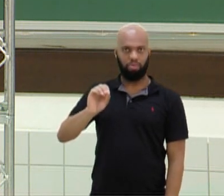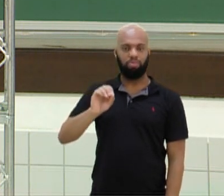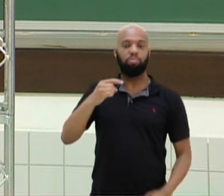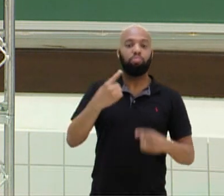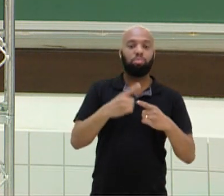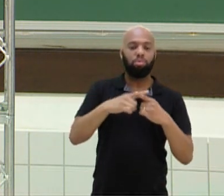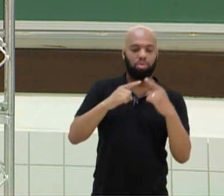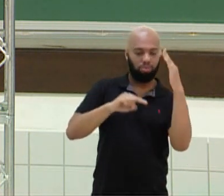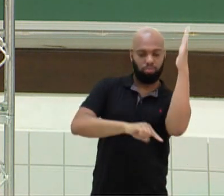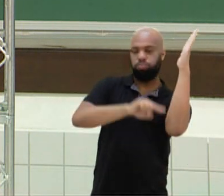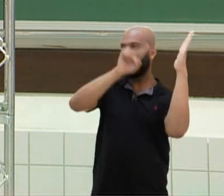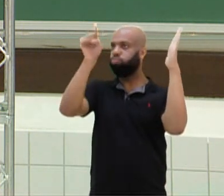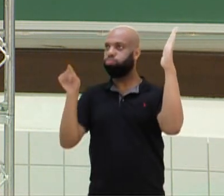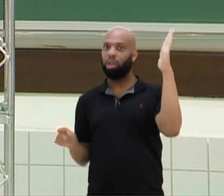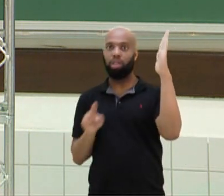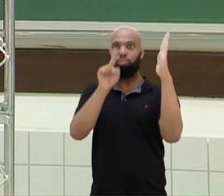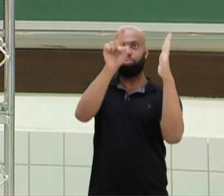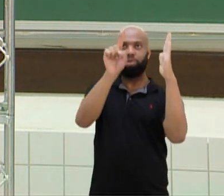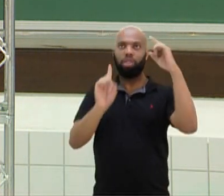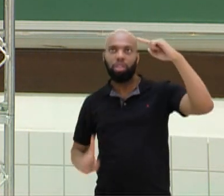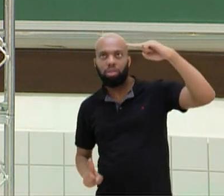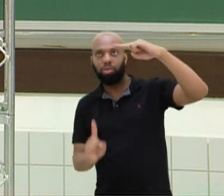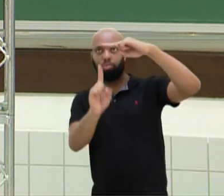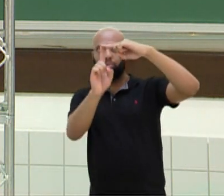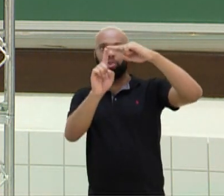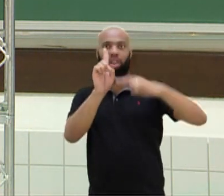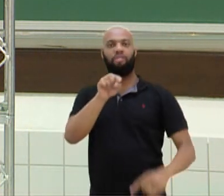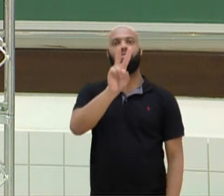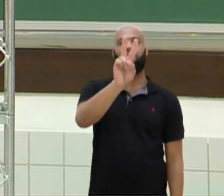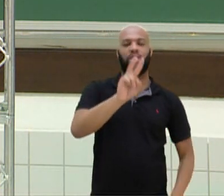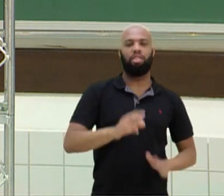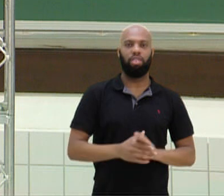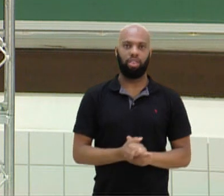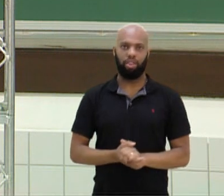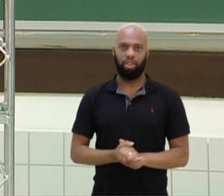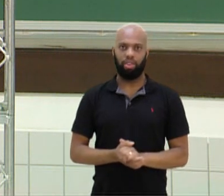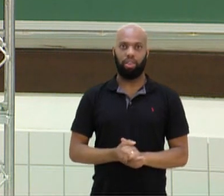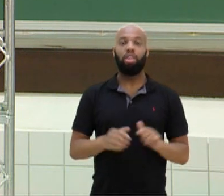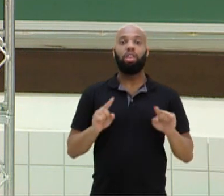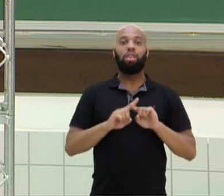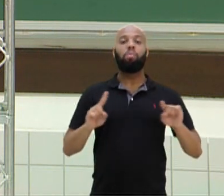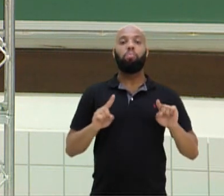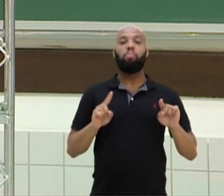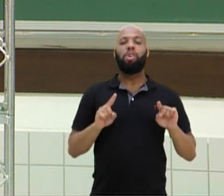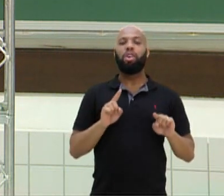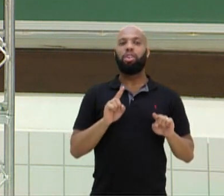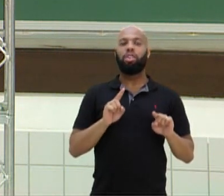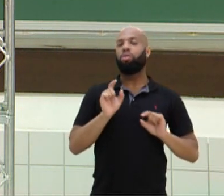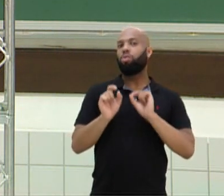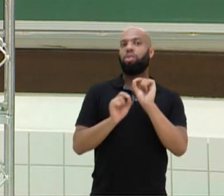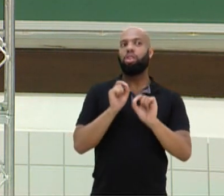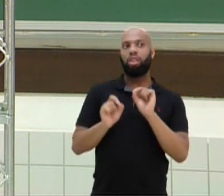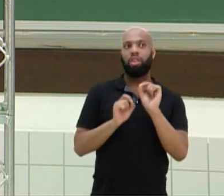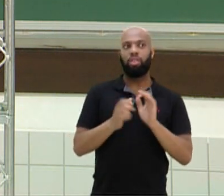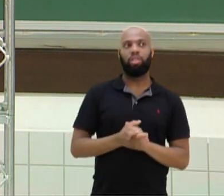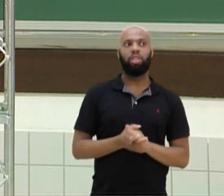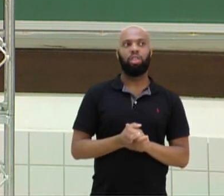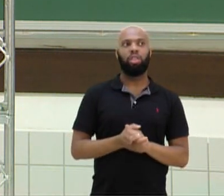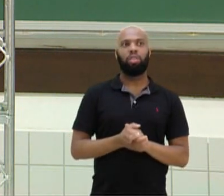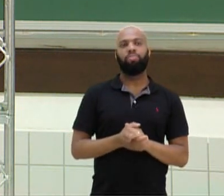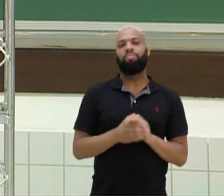Se a concavidade é voltada para baixo, eu vou ter um ponto de máximo. Então, é um ponto de máximo na minha